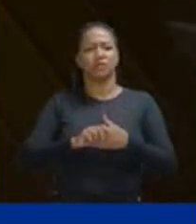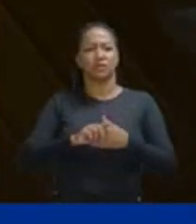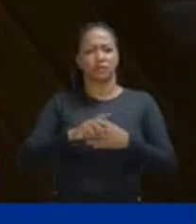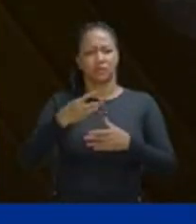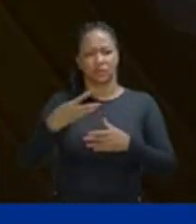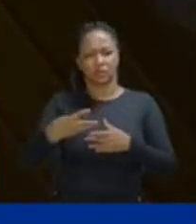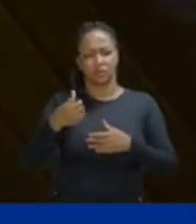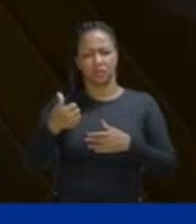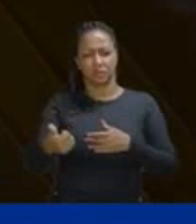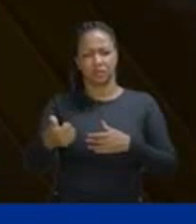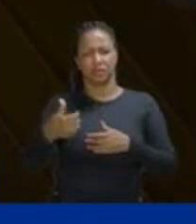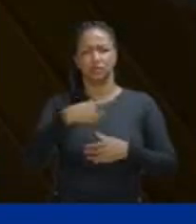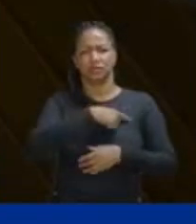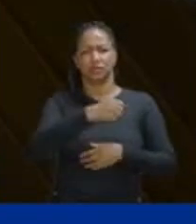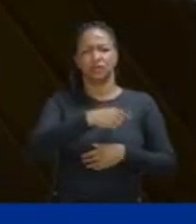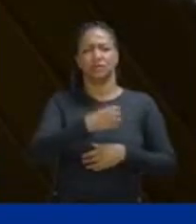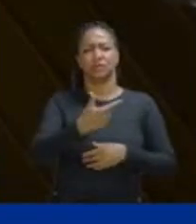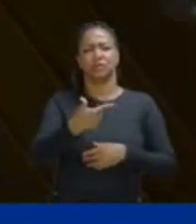apenas em